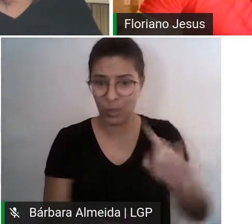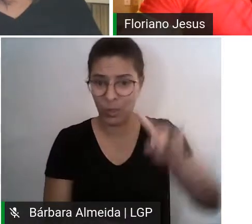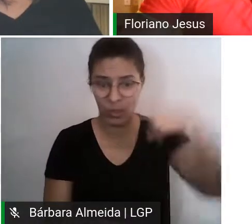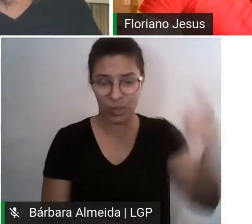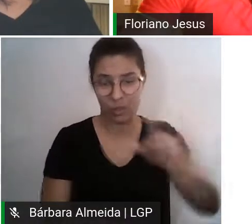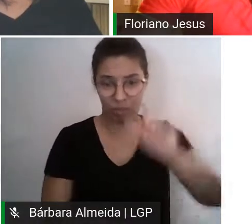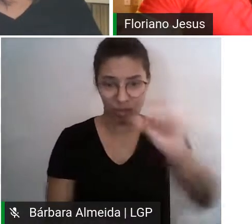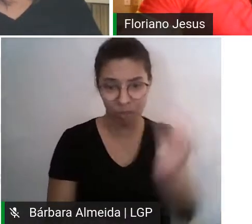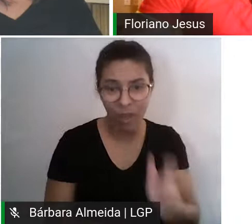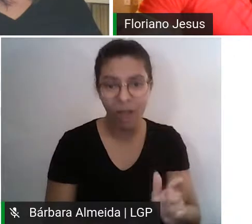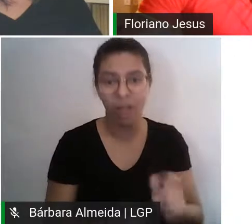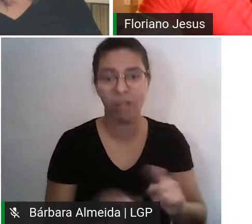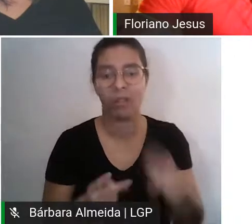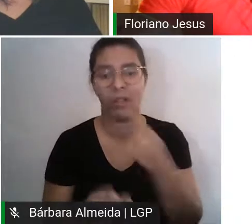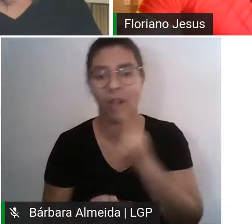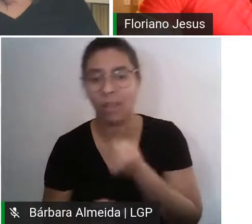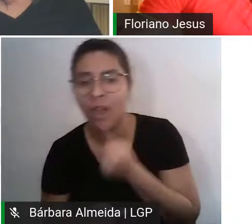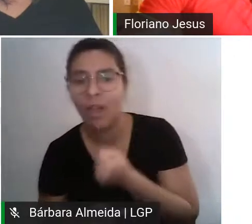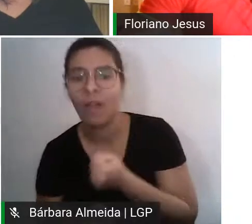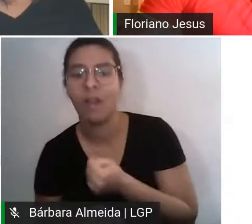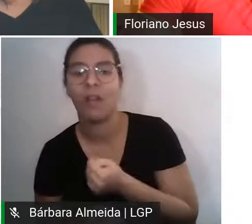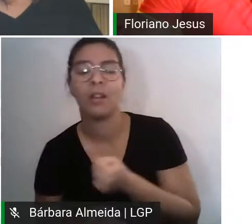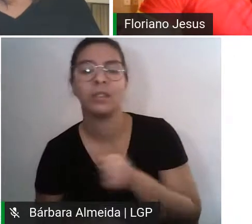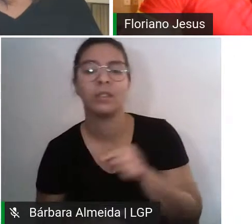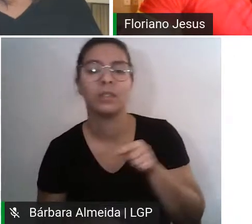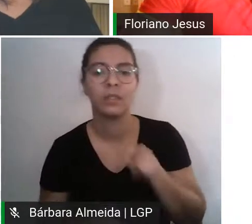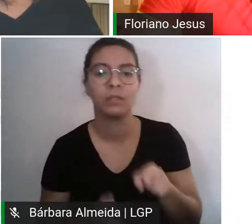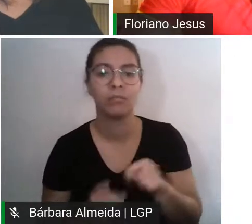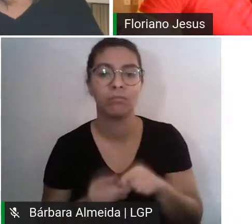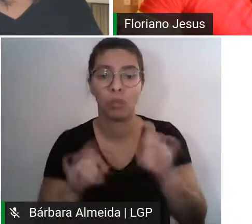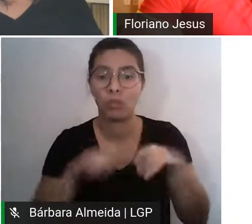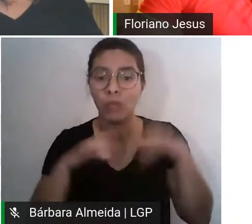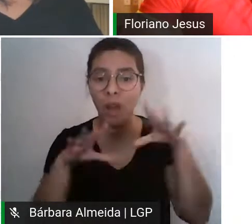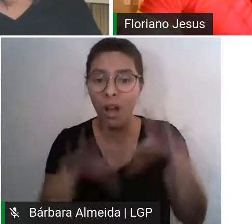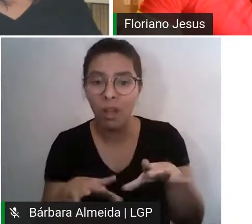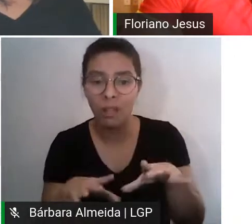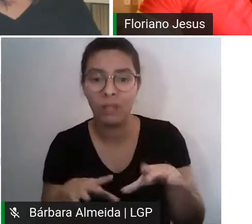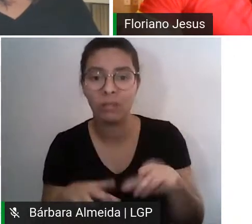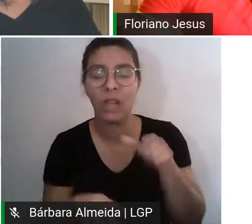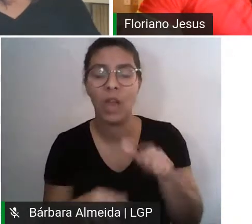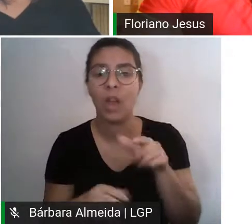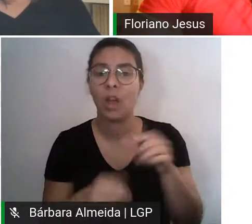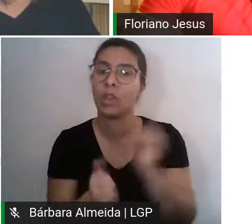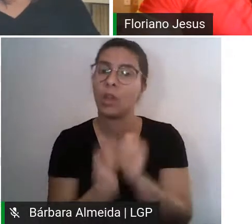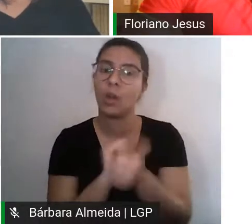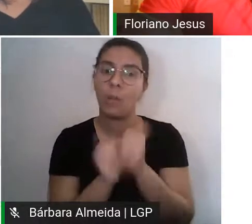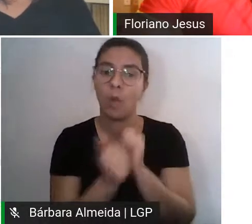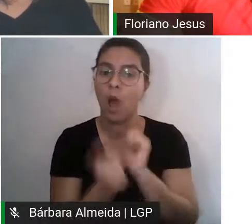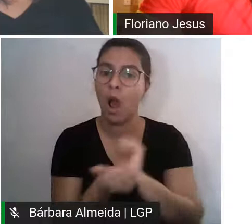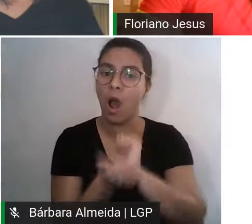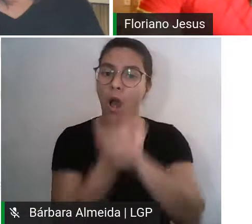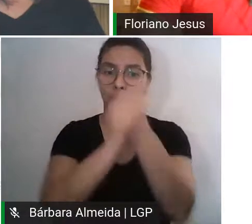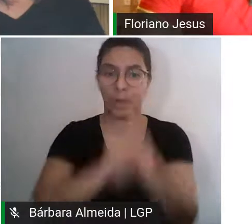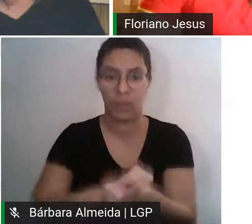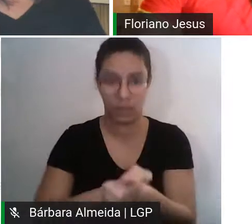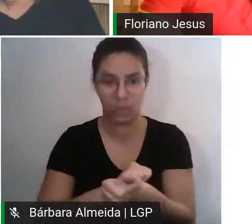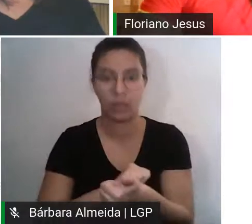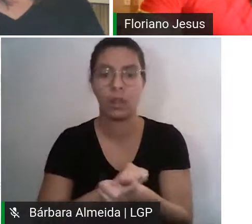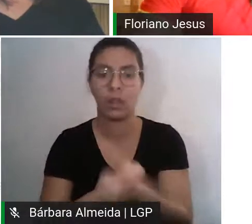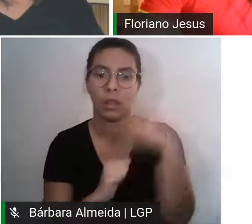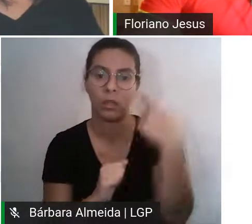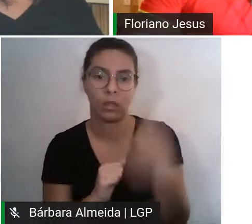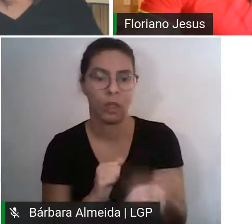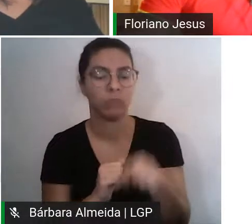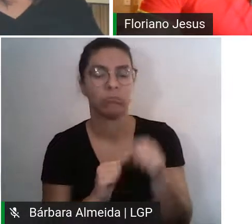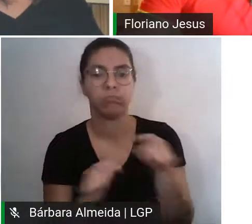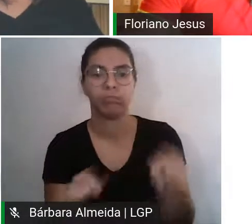a Inglaterra e a Austrália, estamos a falar que o desporto adaptado tem um staff e tem